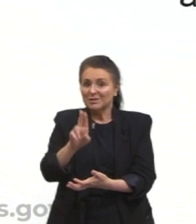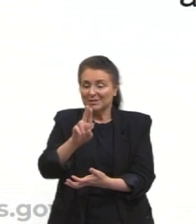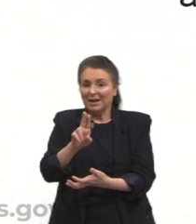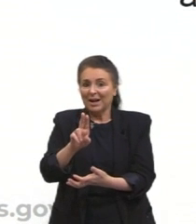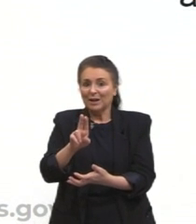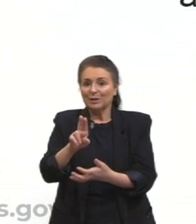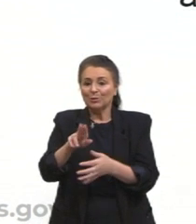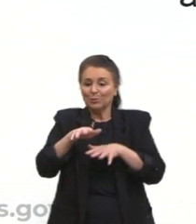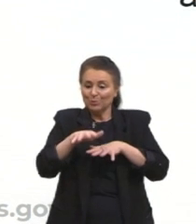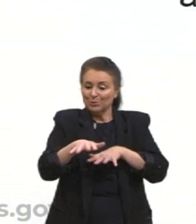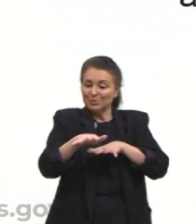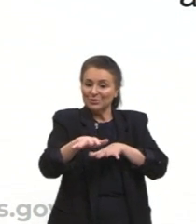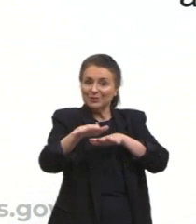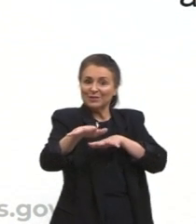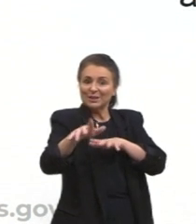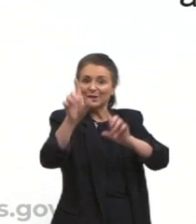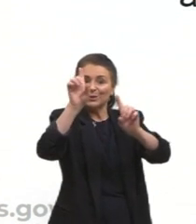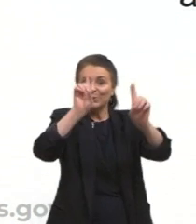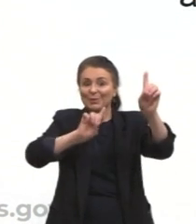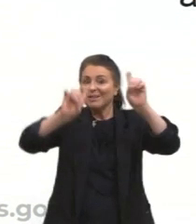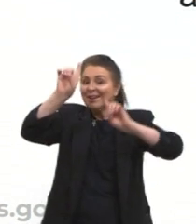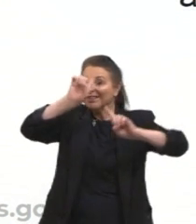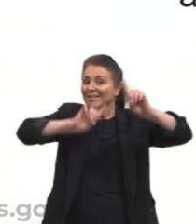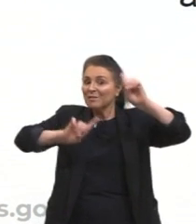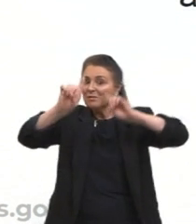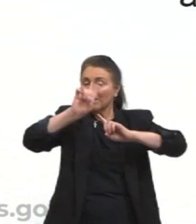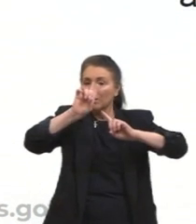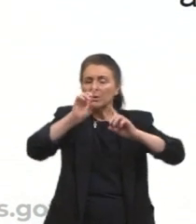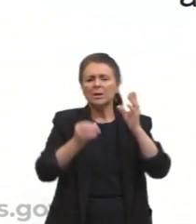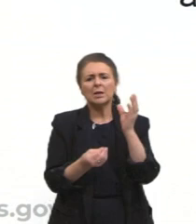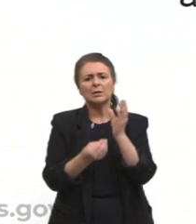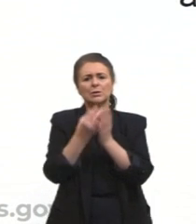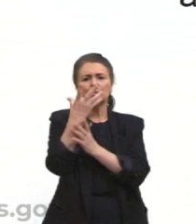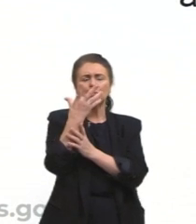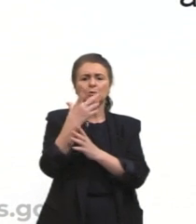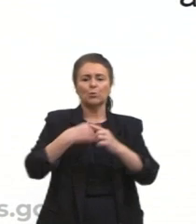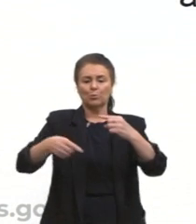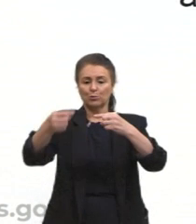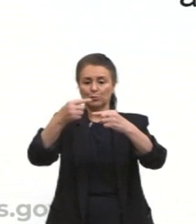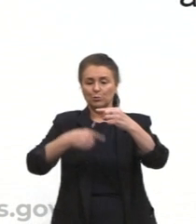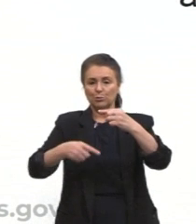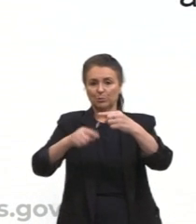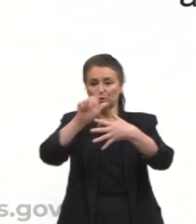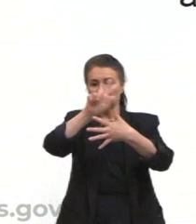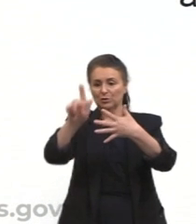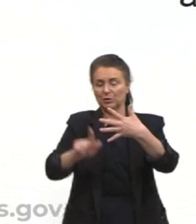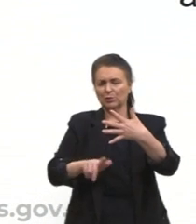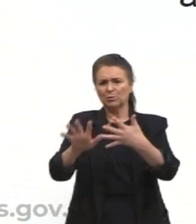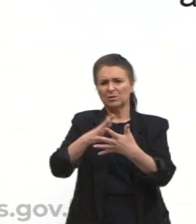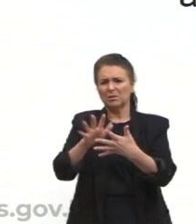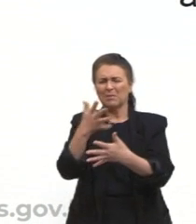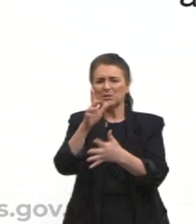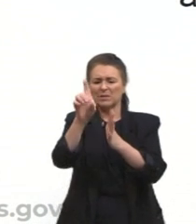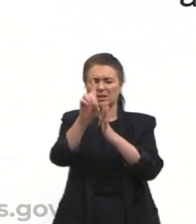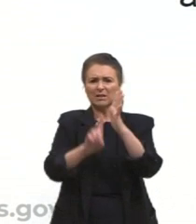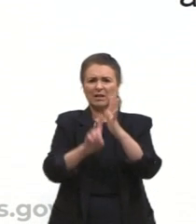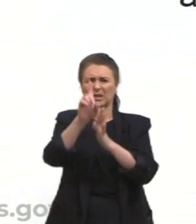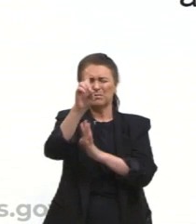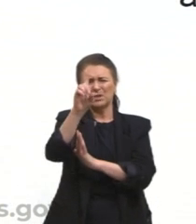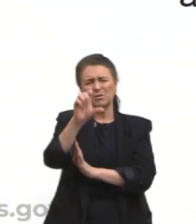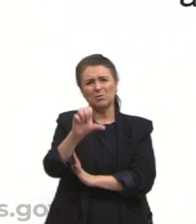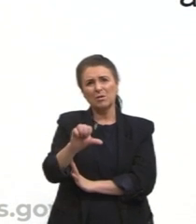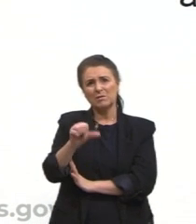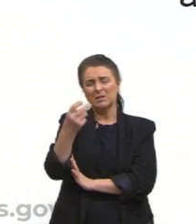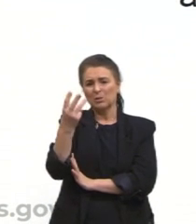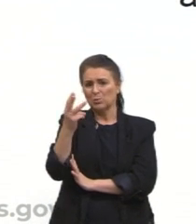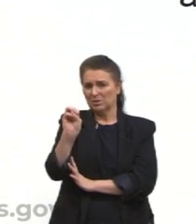escolas de samba durante o carnaval ele vai surgir como um subgênero do Samba lá pela década de 1930